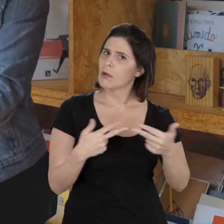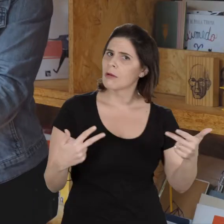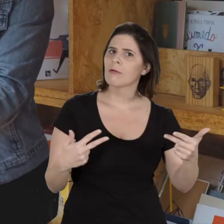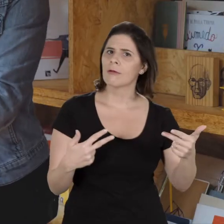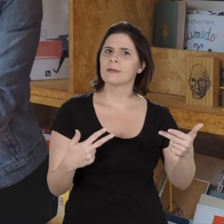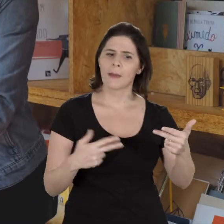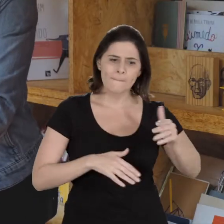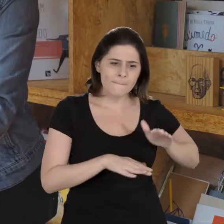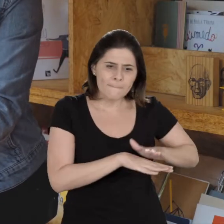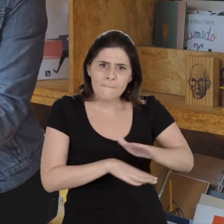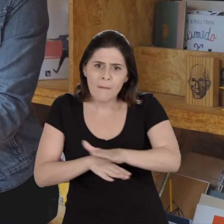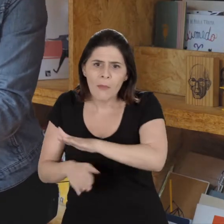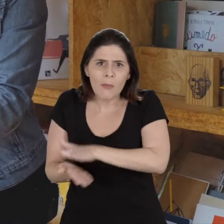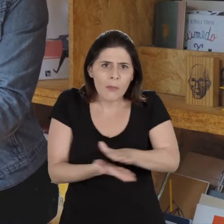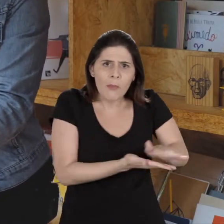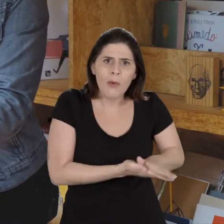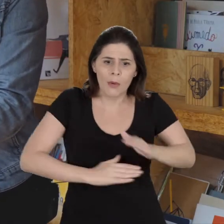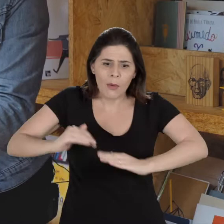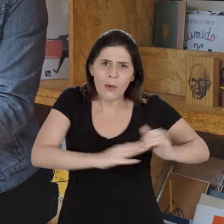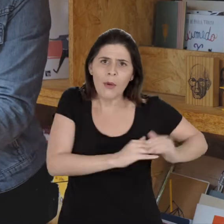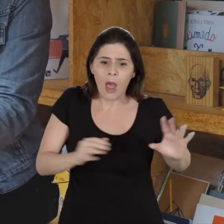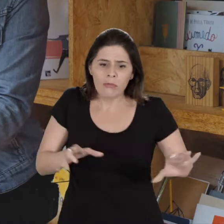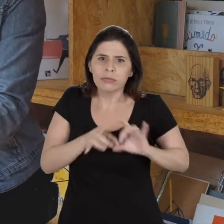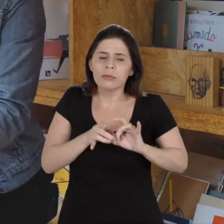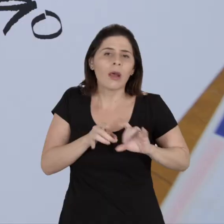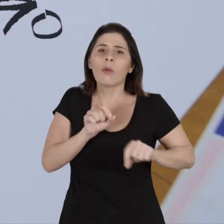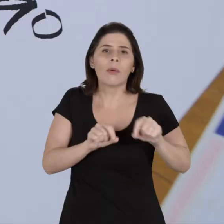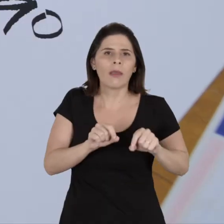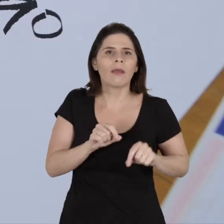essa produção é essa vontade de experimentar.